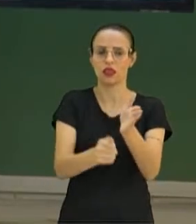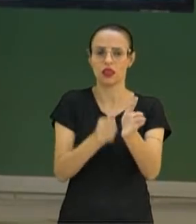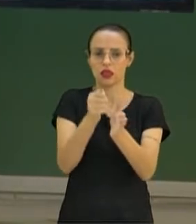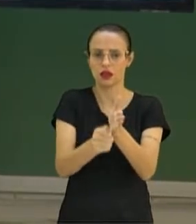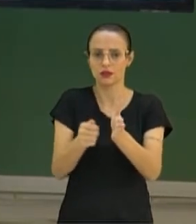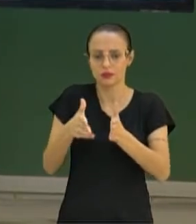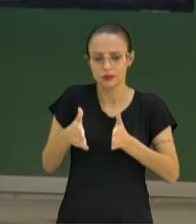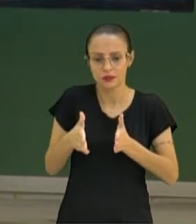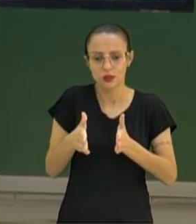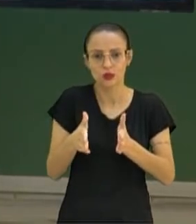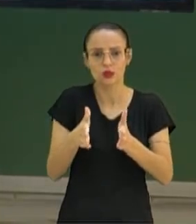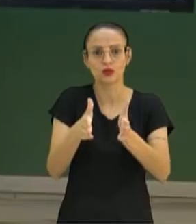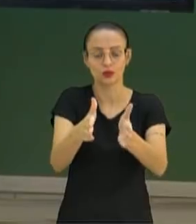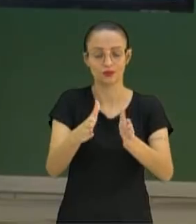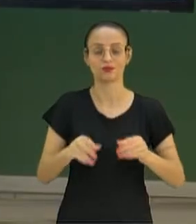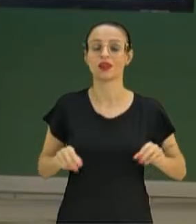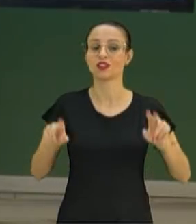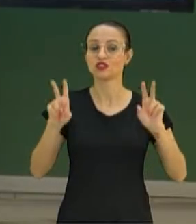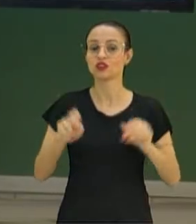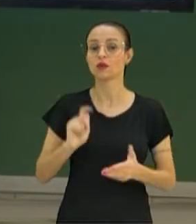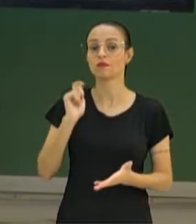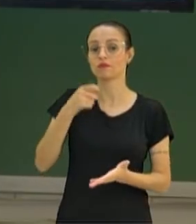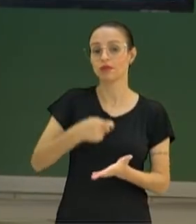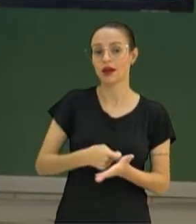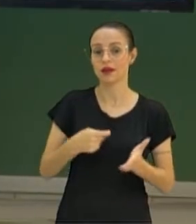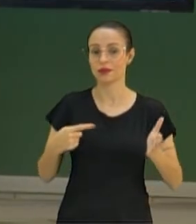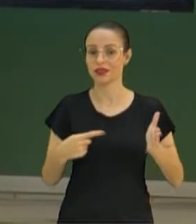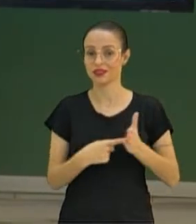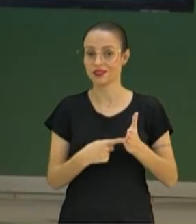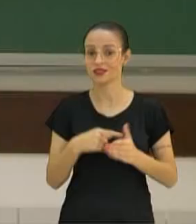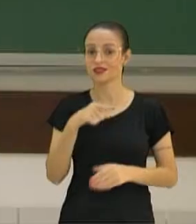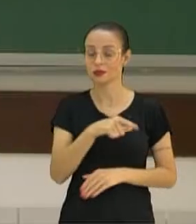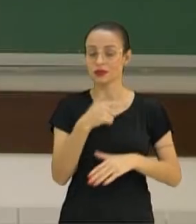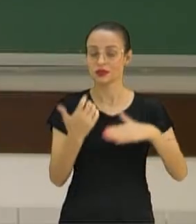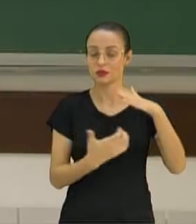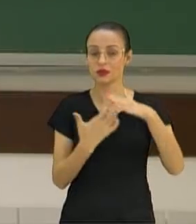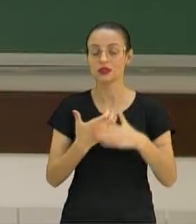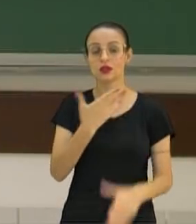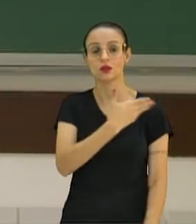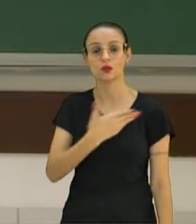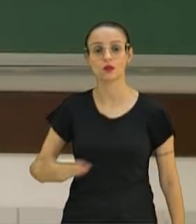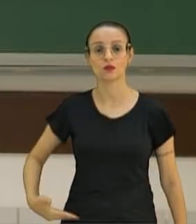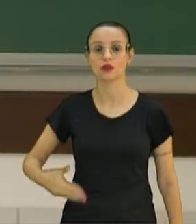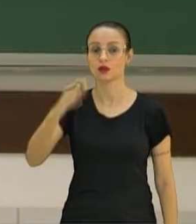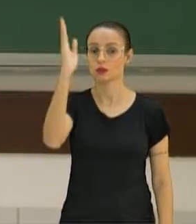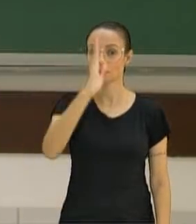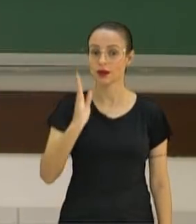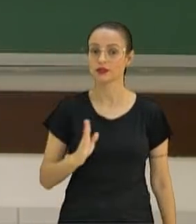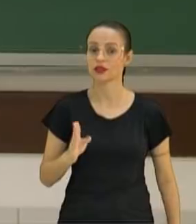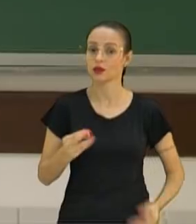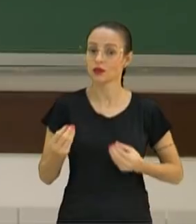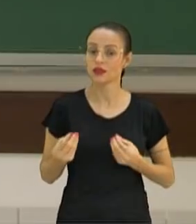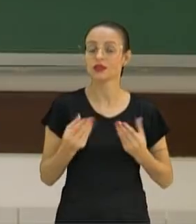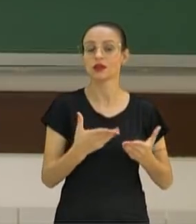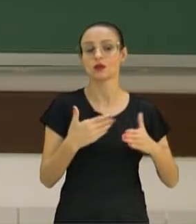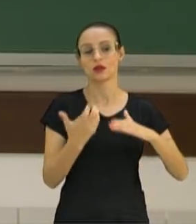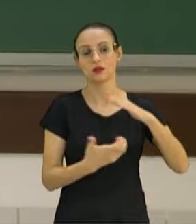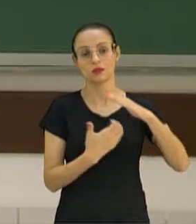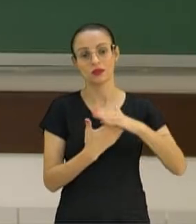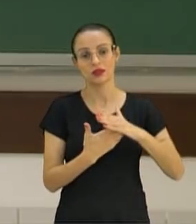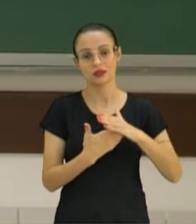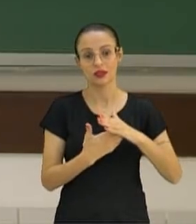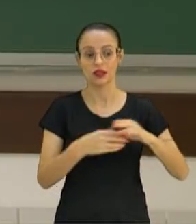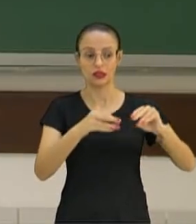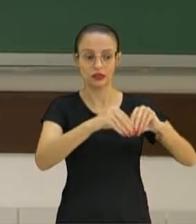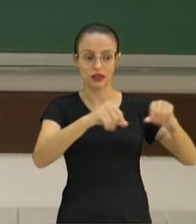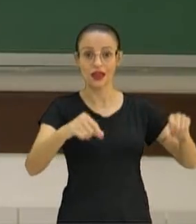pela região. Como título de pagamento e indenização para essa empresa, o governo brasileiro entregou a essa empresa uma faixa de